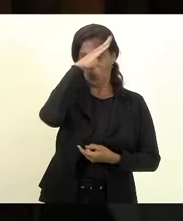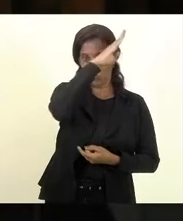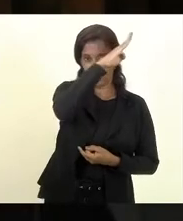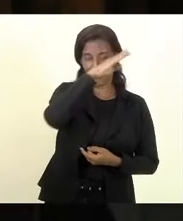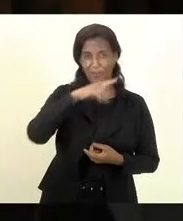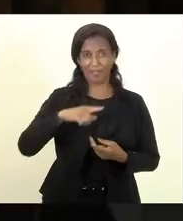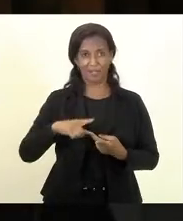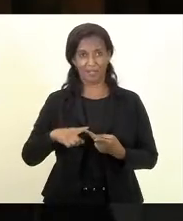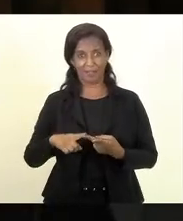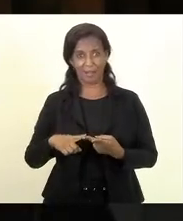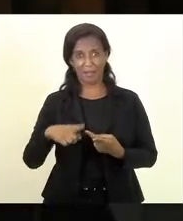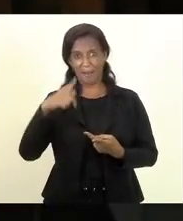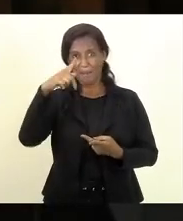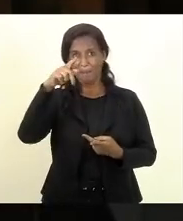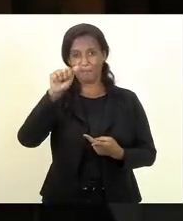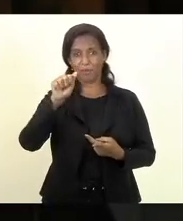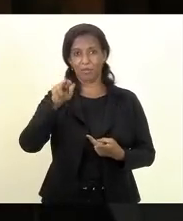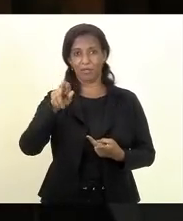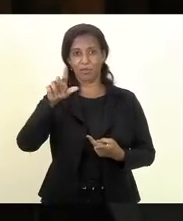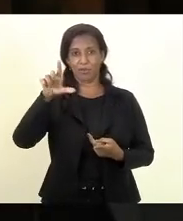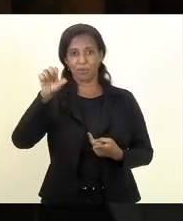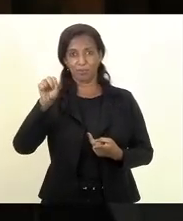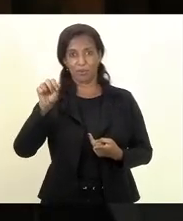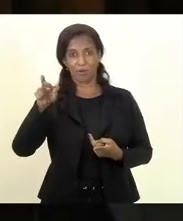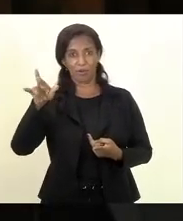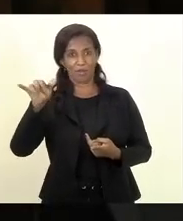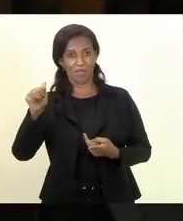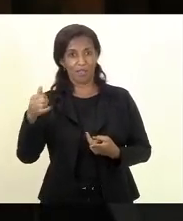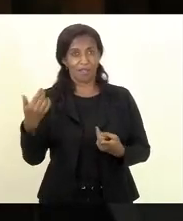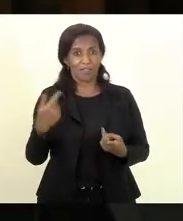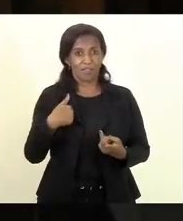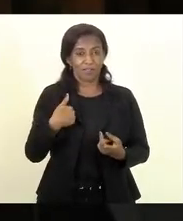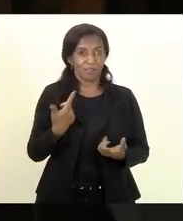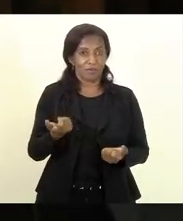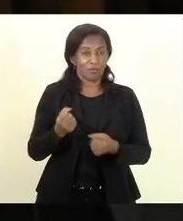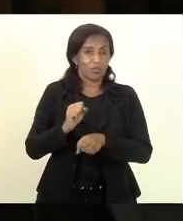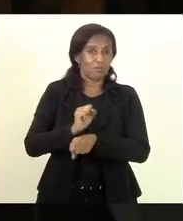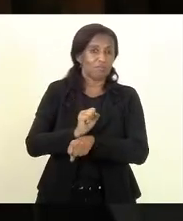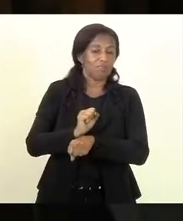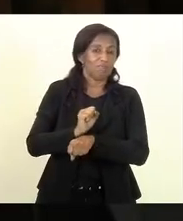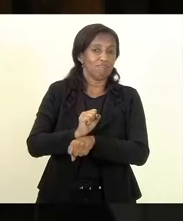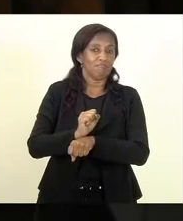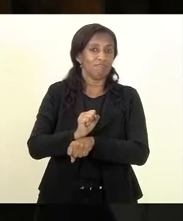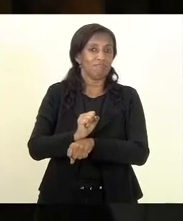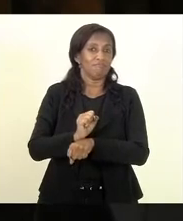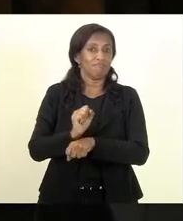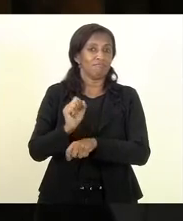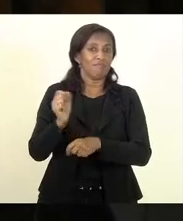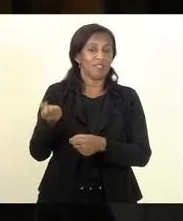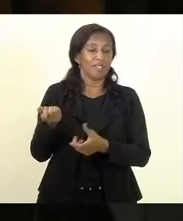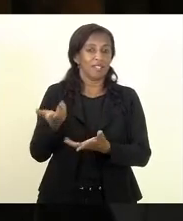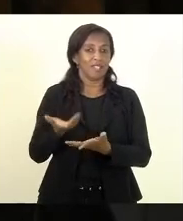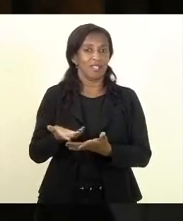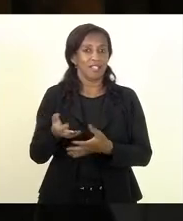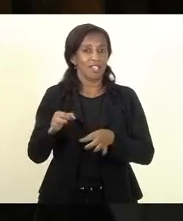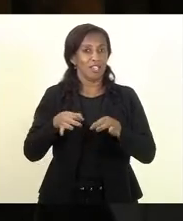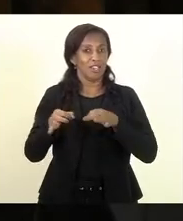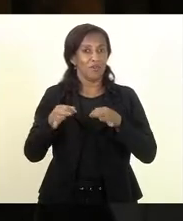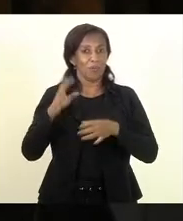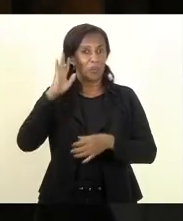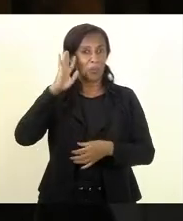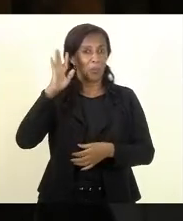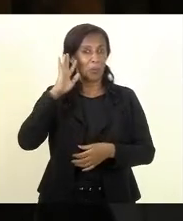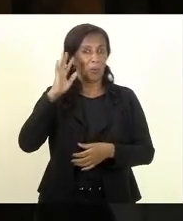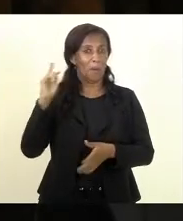Bolsonaro, Paulo Guedes, eu só posso esperar, em matéria de alienação de